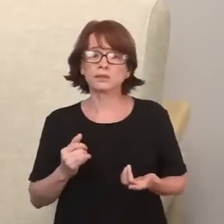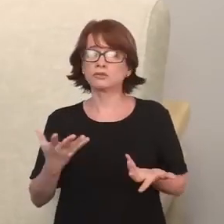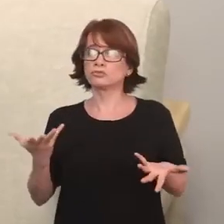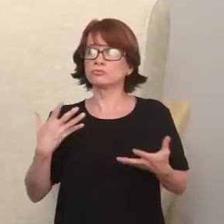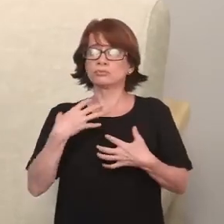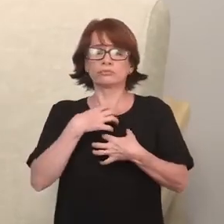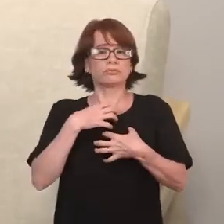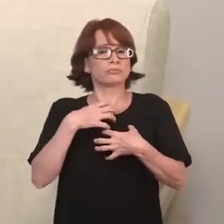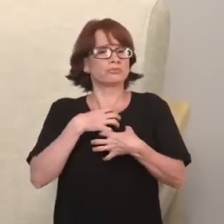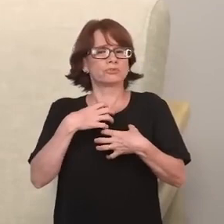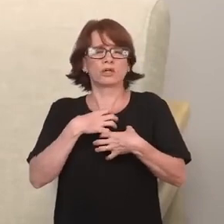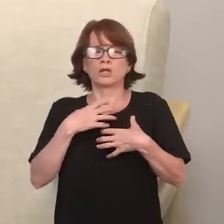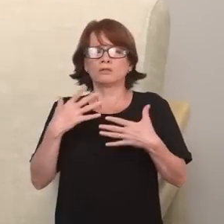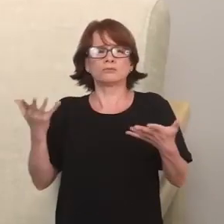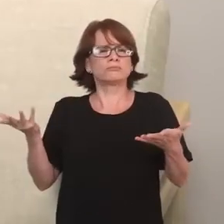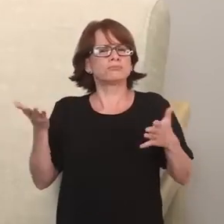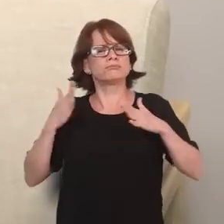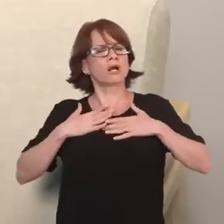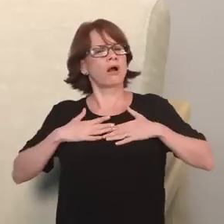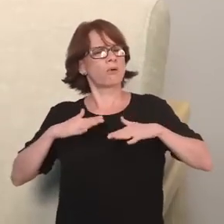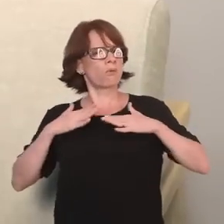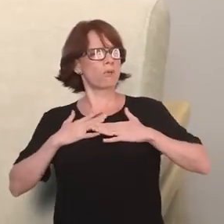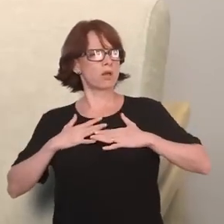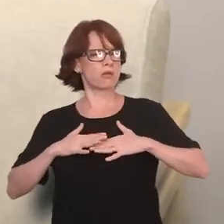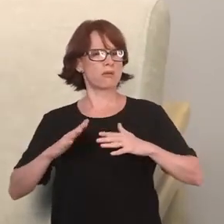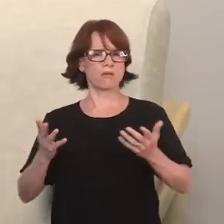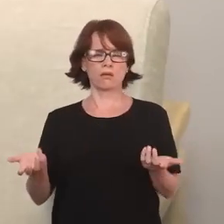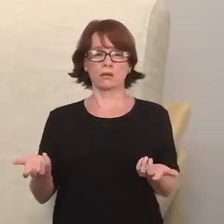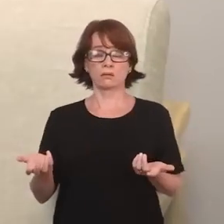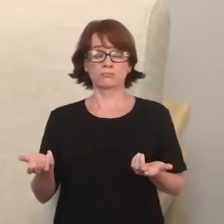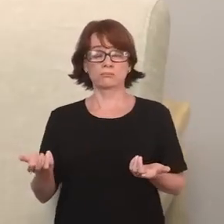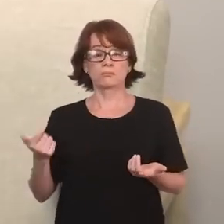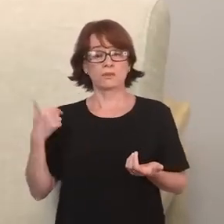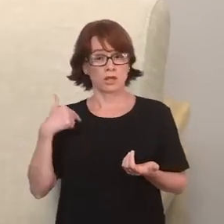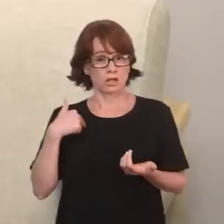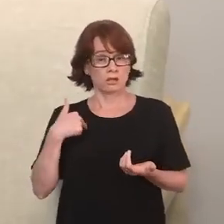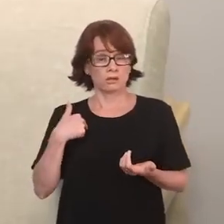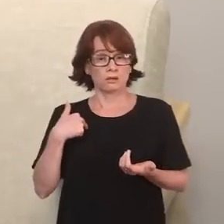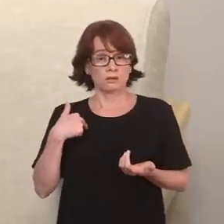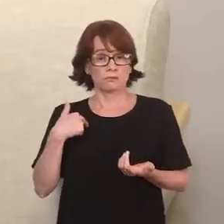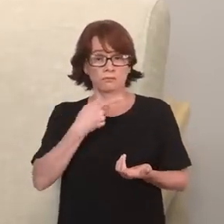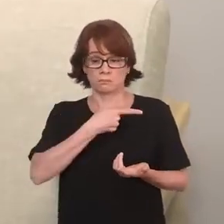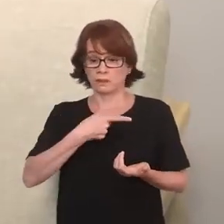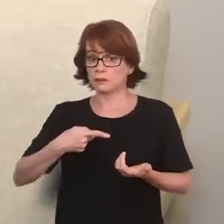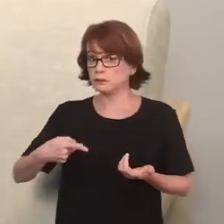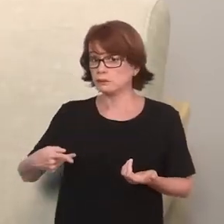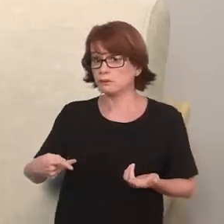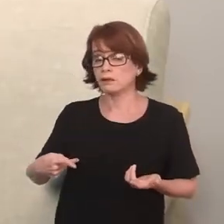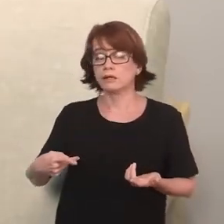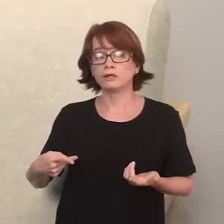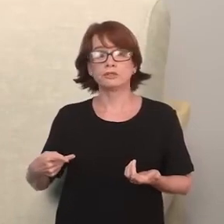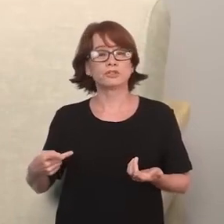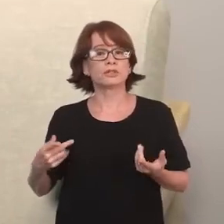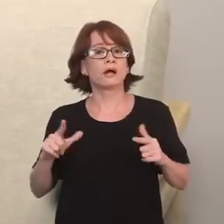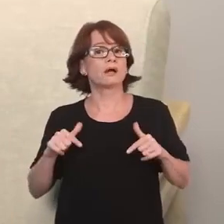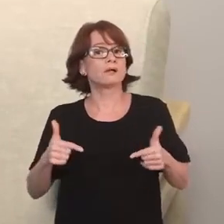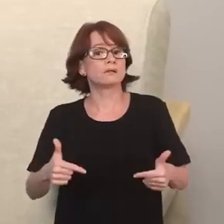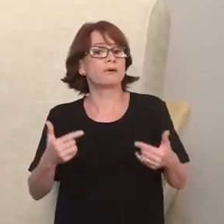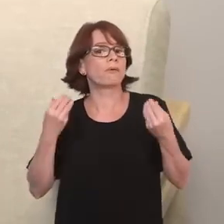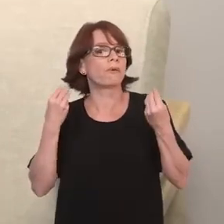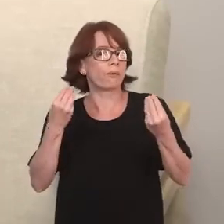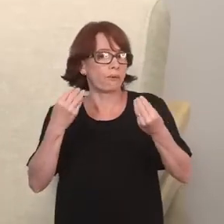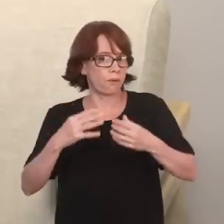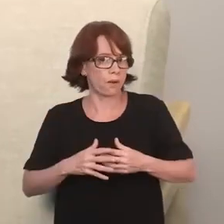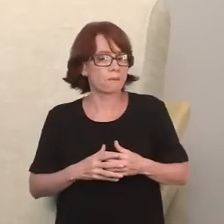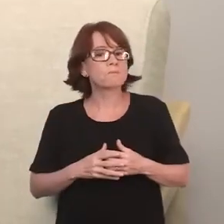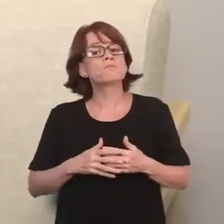de uma forma, assim, muito tranquila. Fui uma presidente capaz, inclusive, né, de